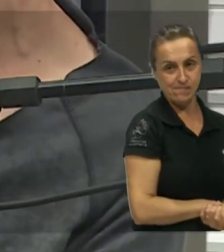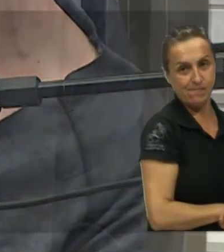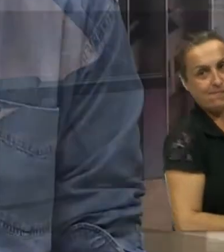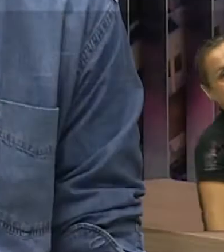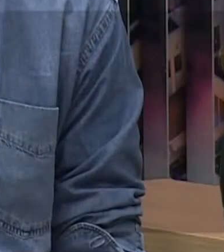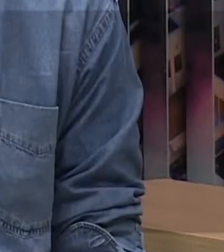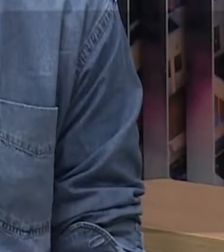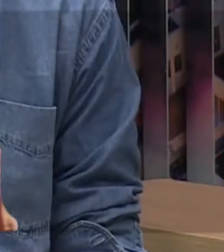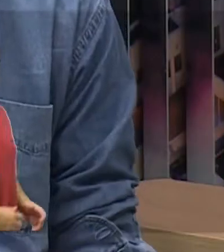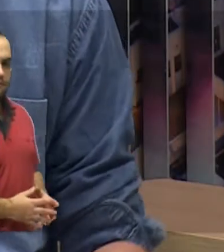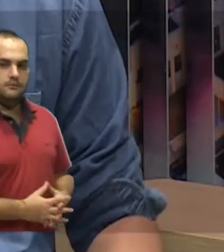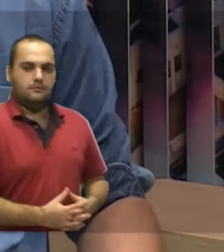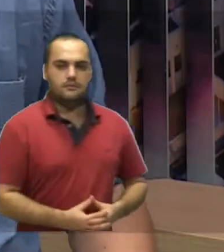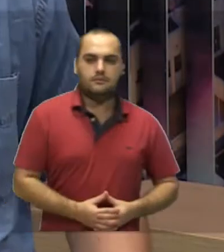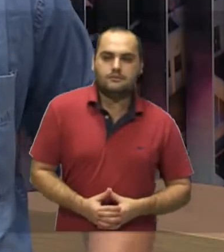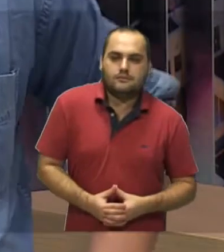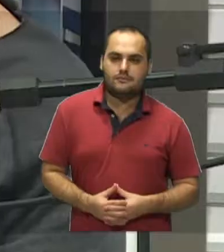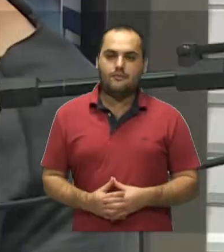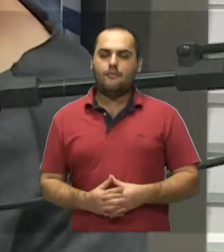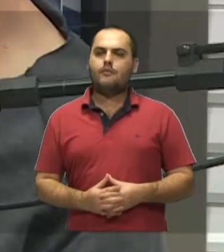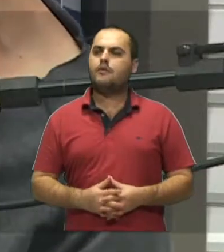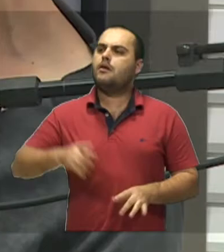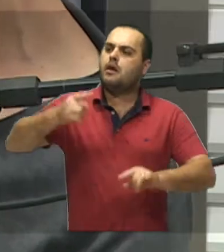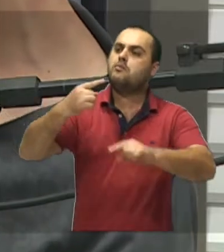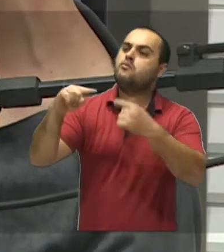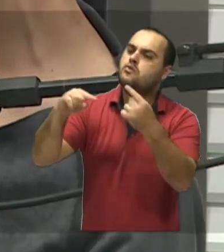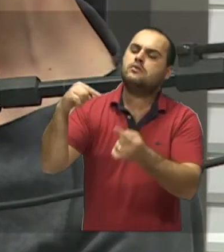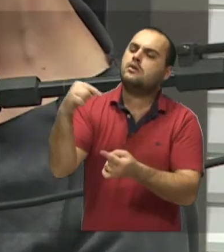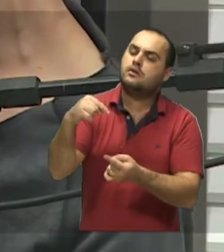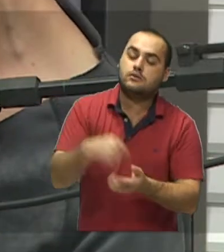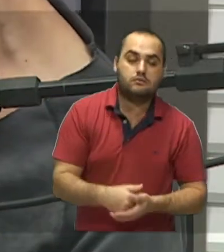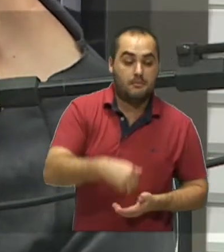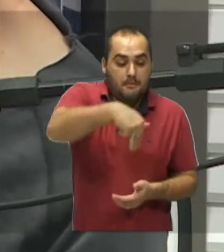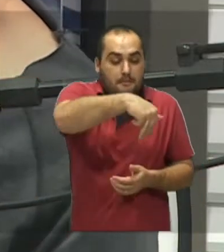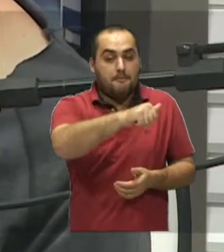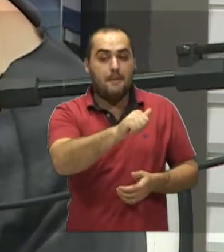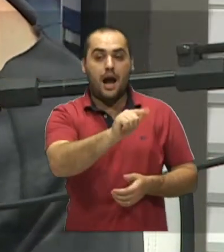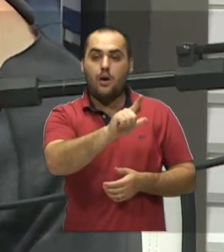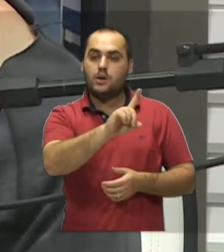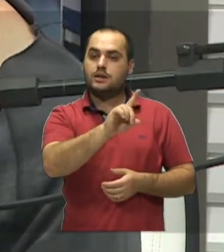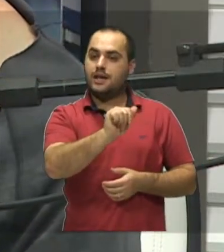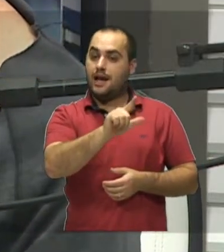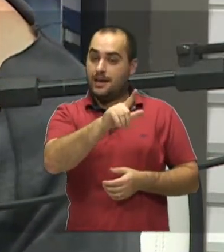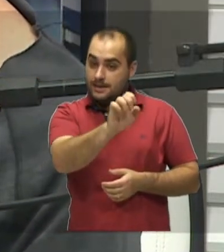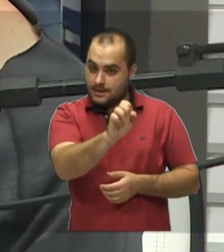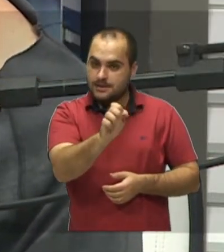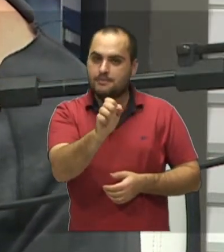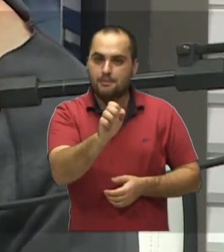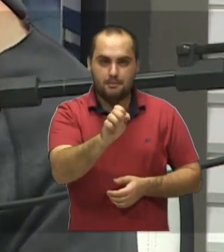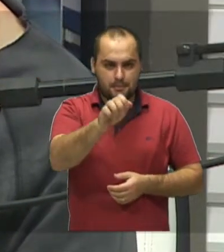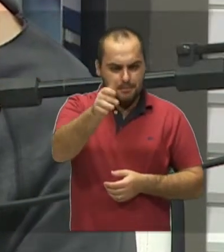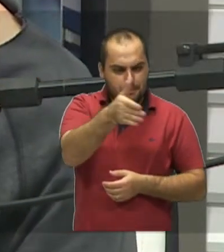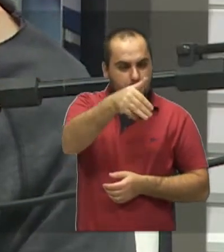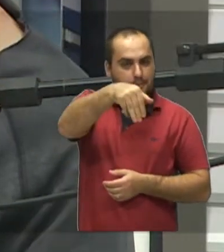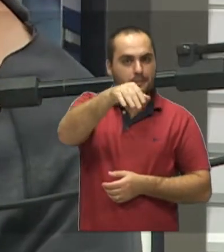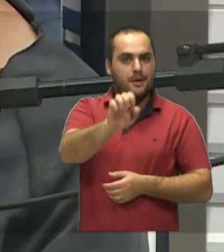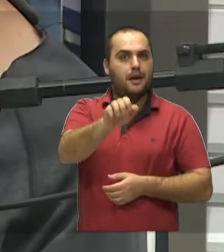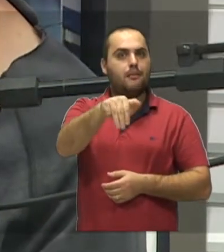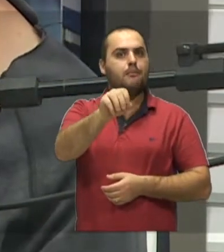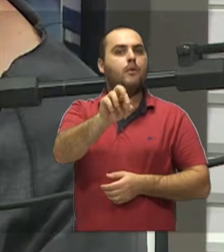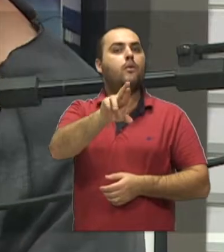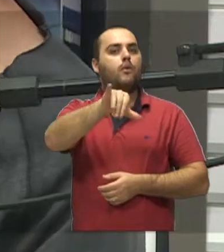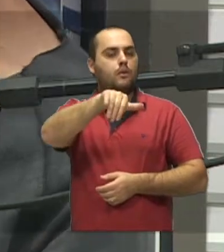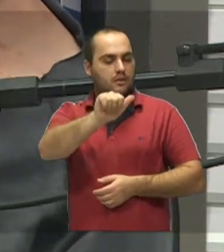Aquela canção, que música é essa? Essa chama-se Maldade da Memória, da Sueli Mesquita. Sueli é dela com o Pedro Luiz,